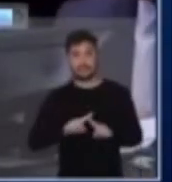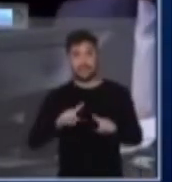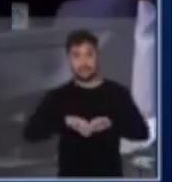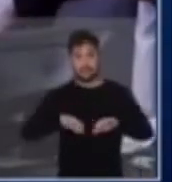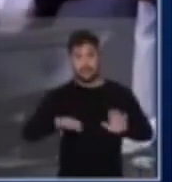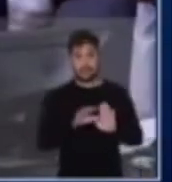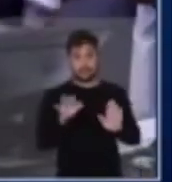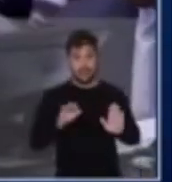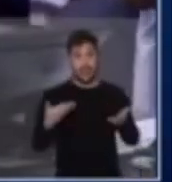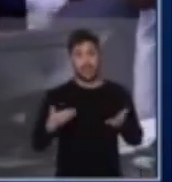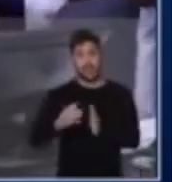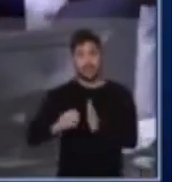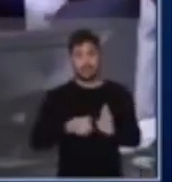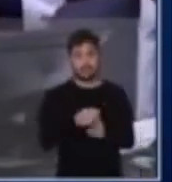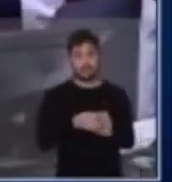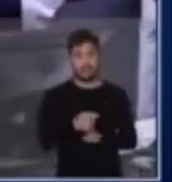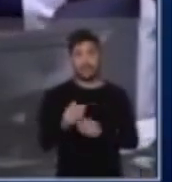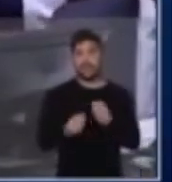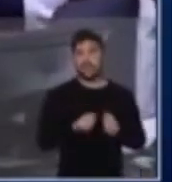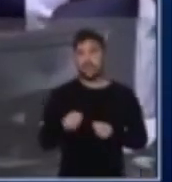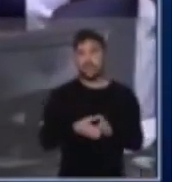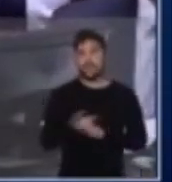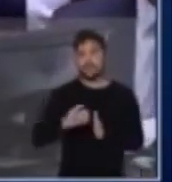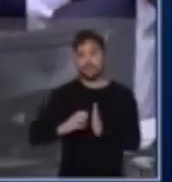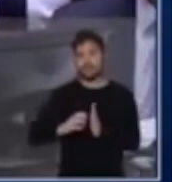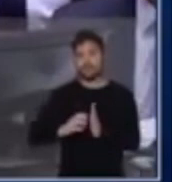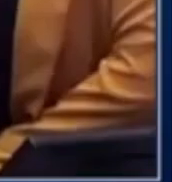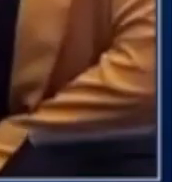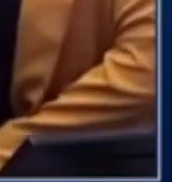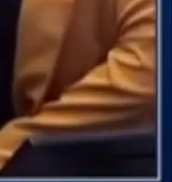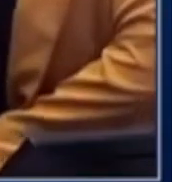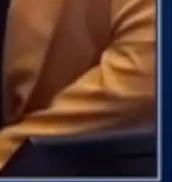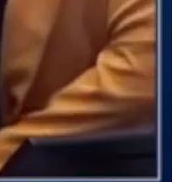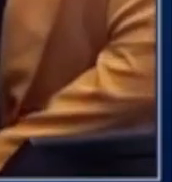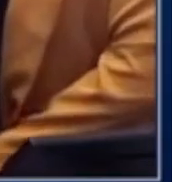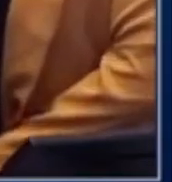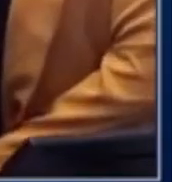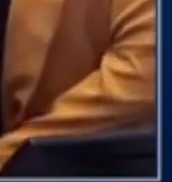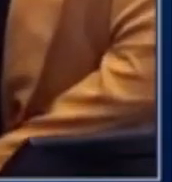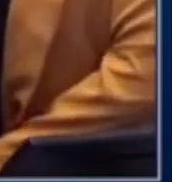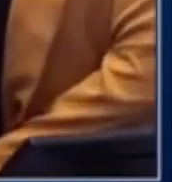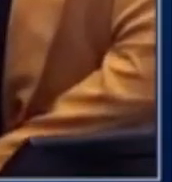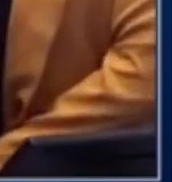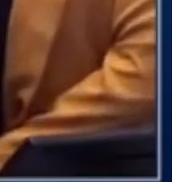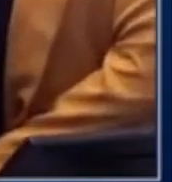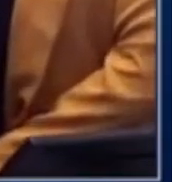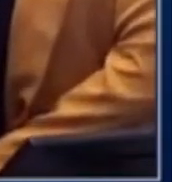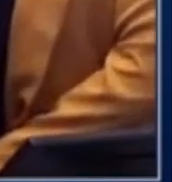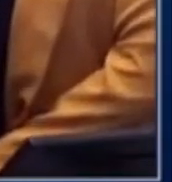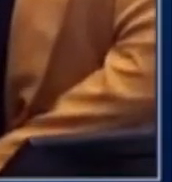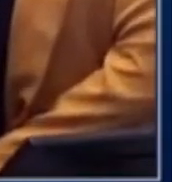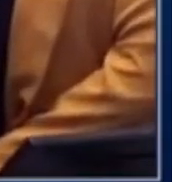pede na coluna algum ministério perguntando quem é o padrinho de alguma emenda, e eles dizem que não sabem.